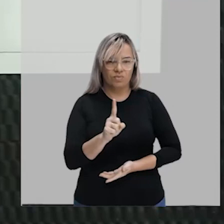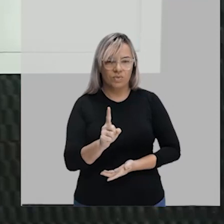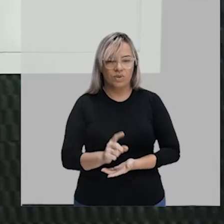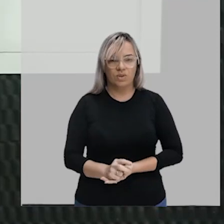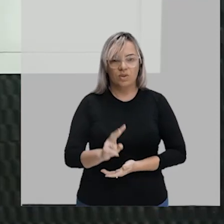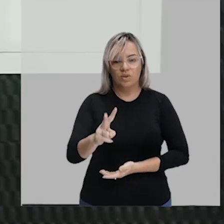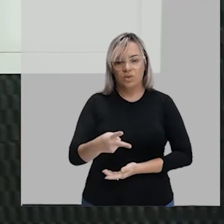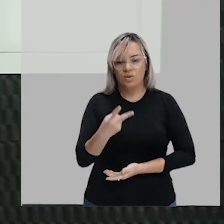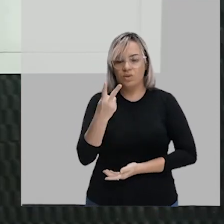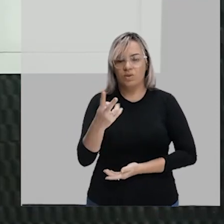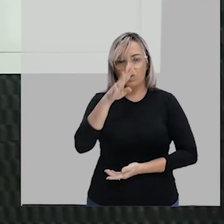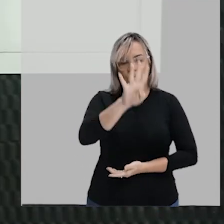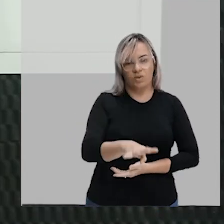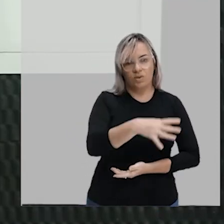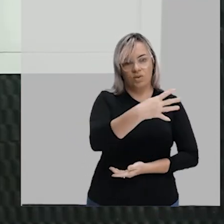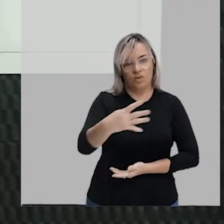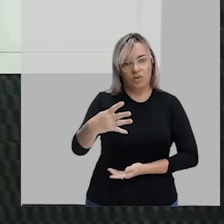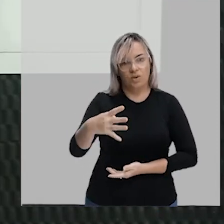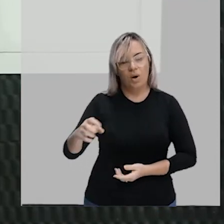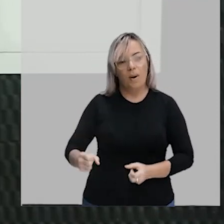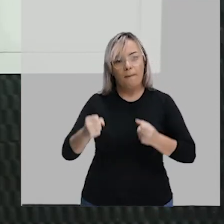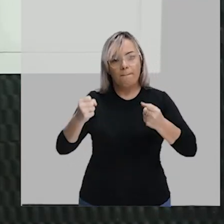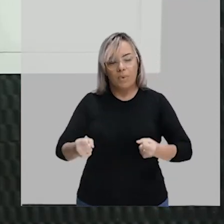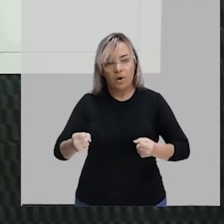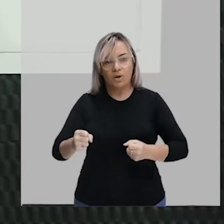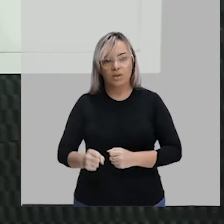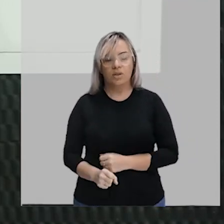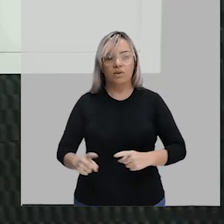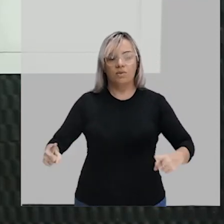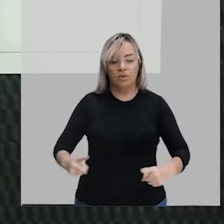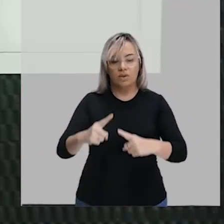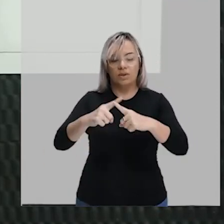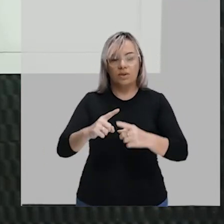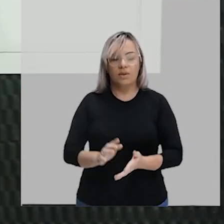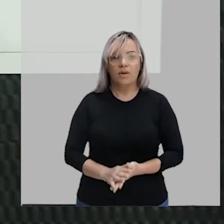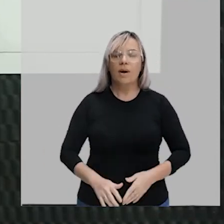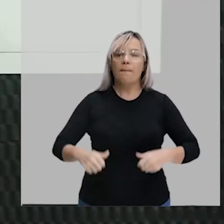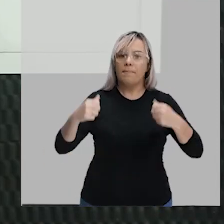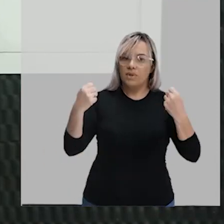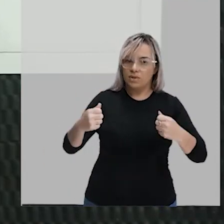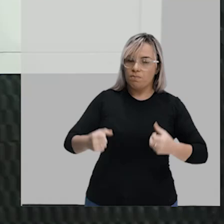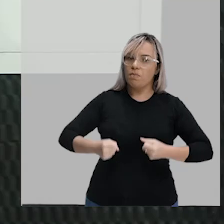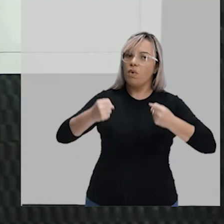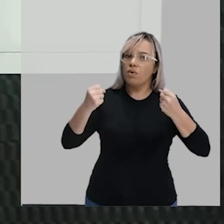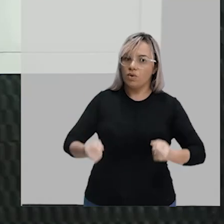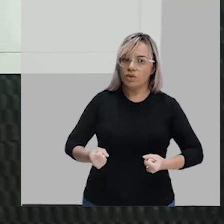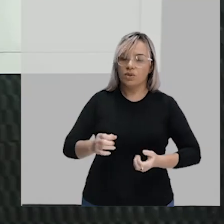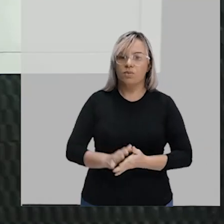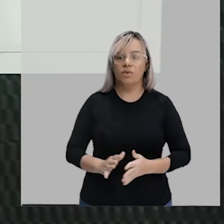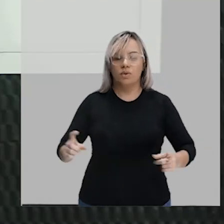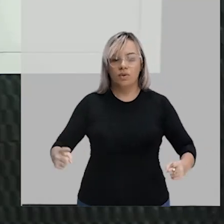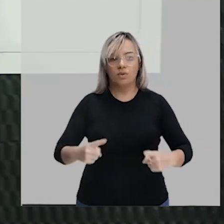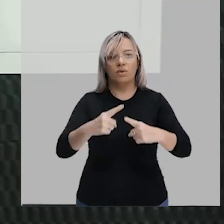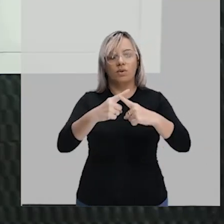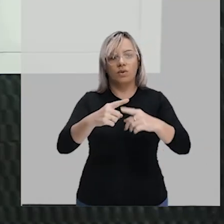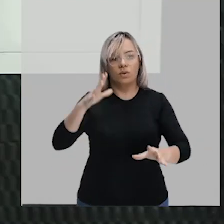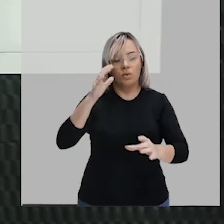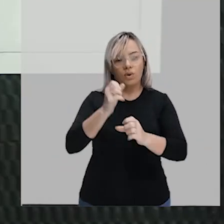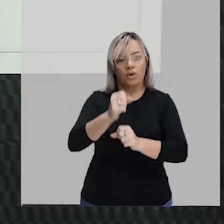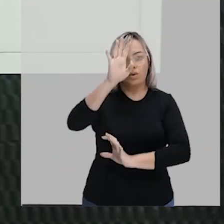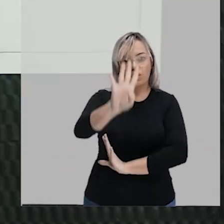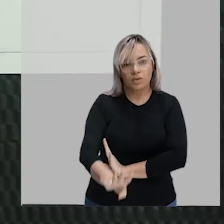todas as duas matrizes podem ser multiplicadas. Existe uma condição, né, para que você possa realizar